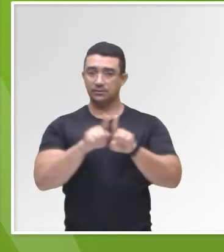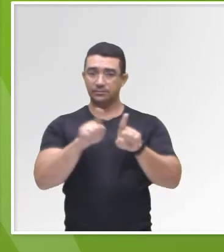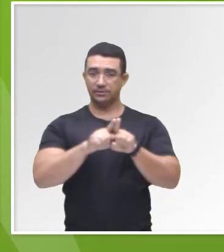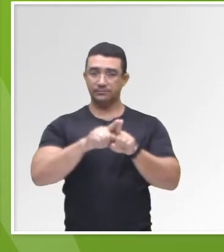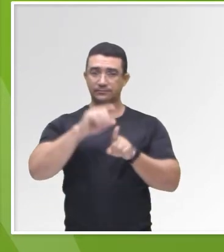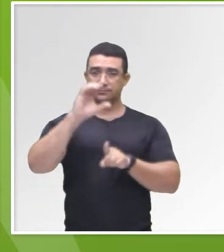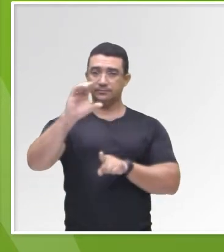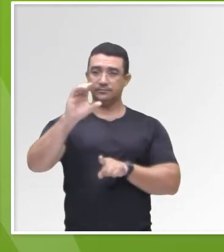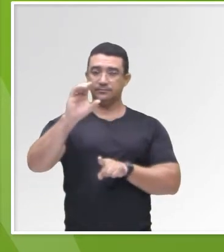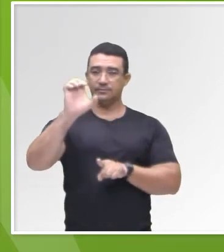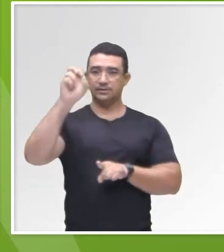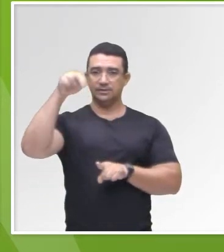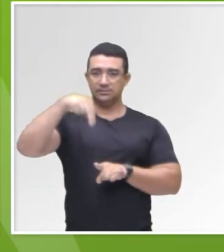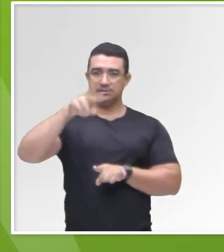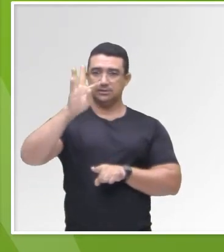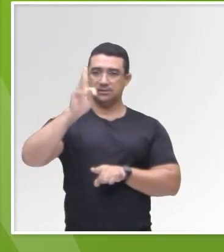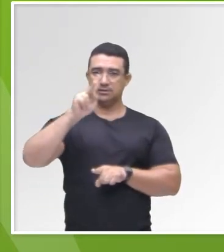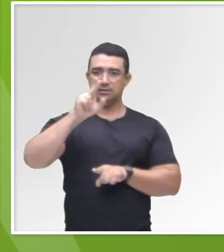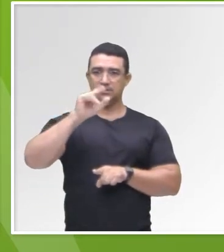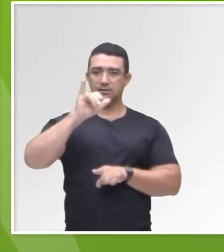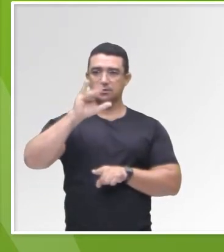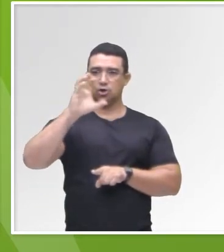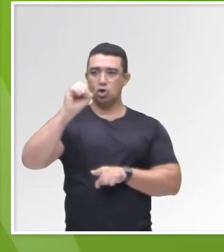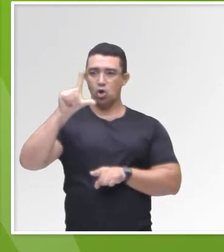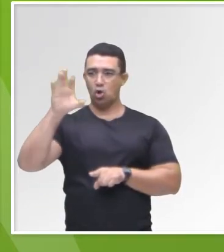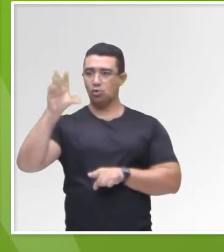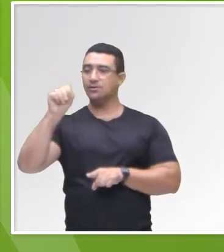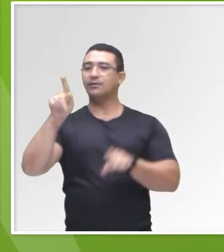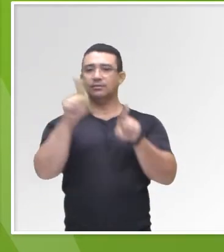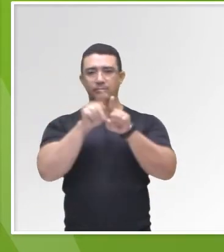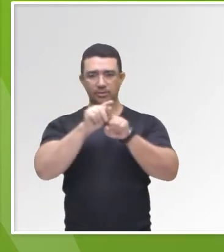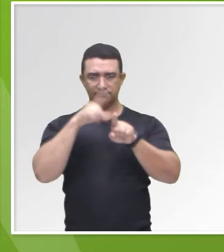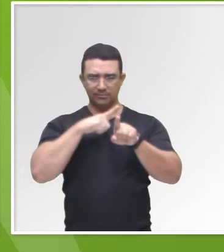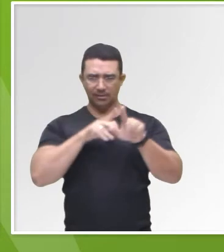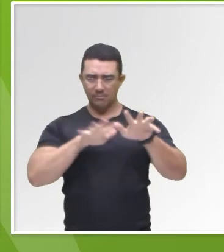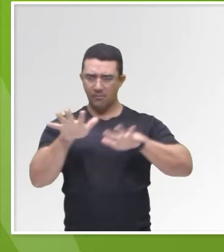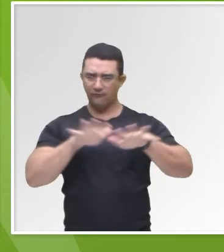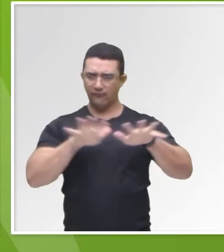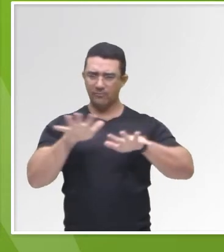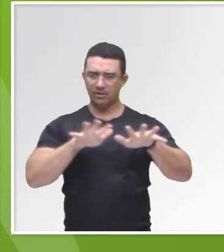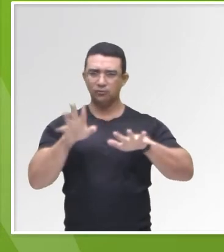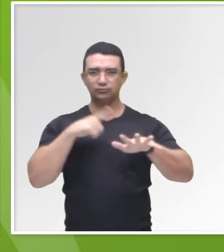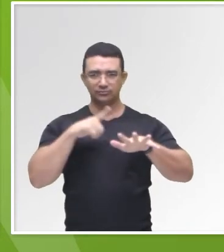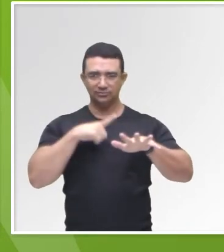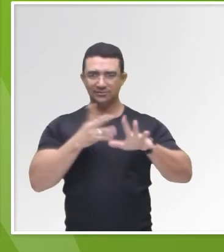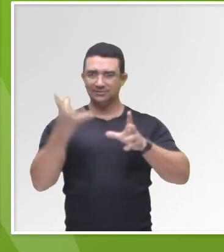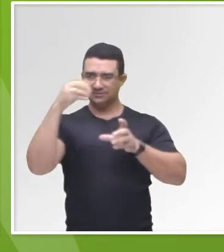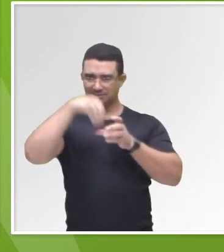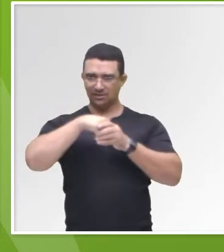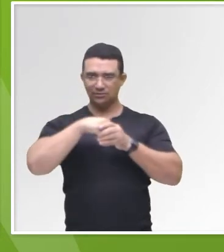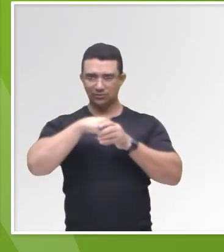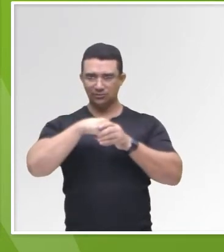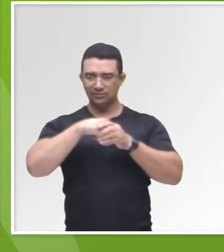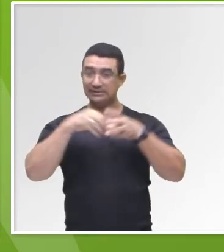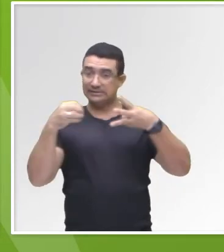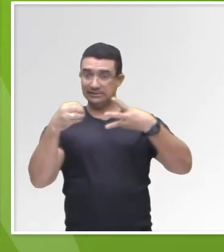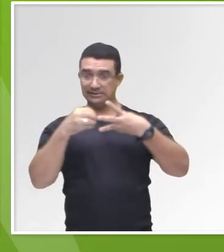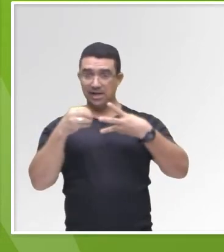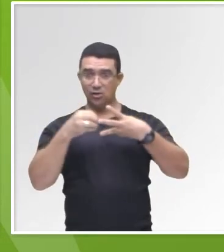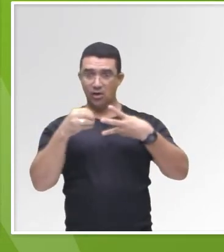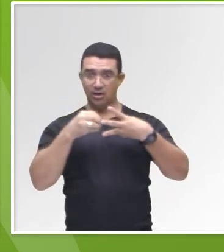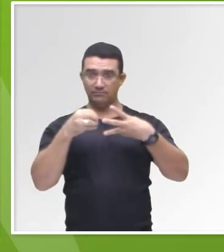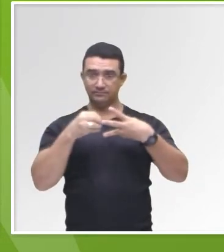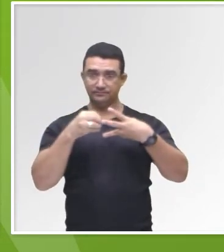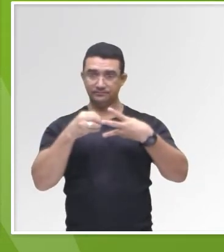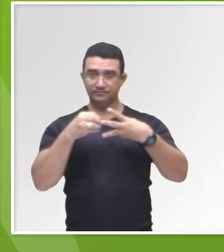que vão se movimentar. Os centríolos, eles vão se mover lá para as extremidades da célula. Então, como a